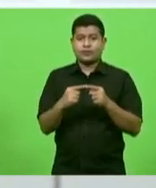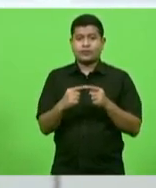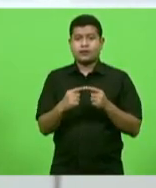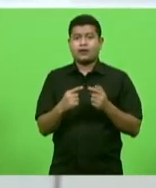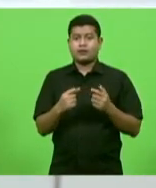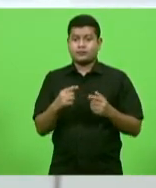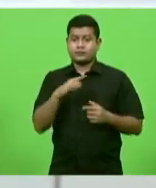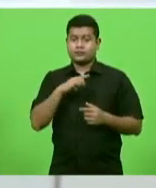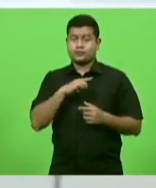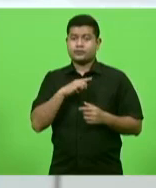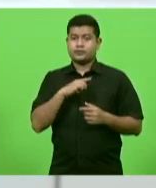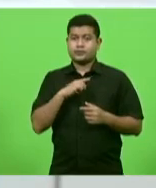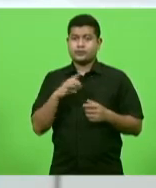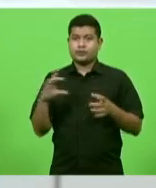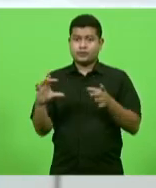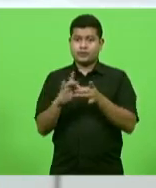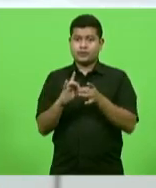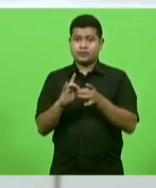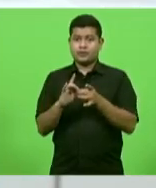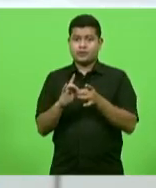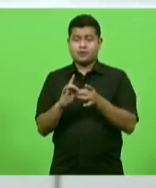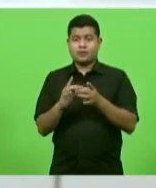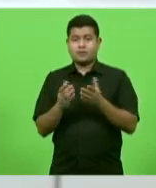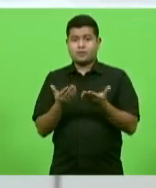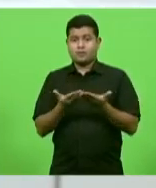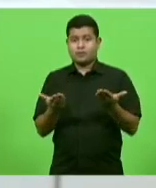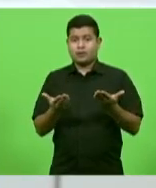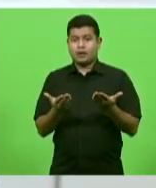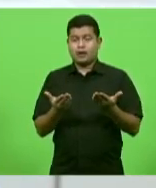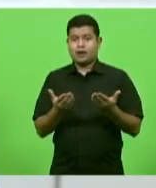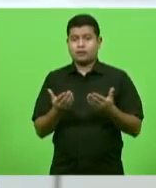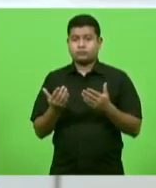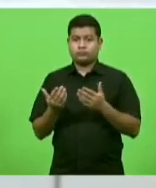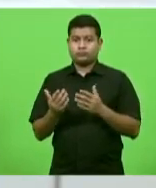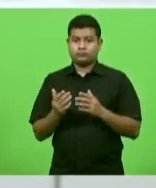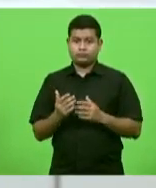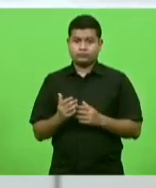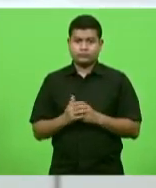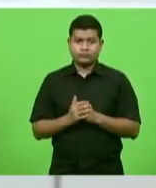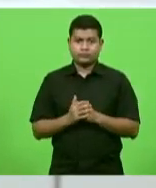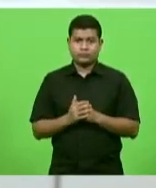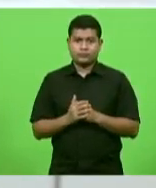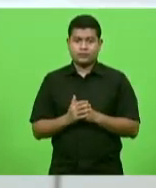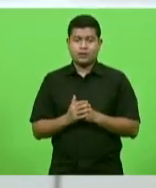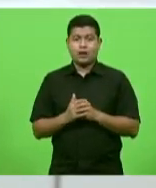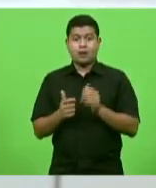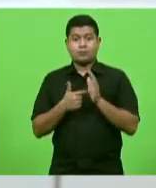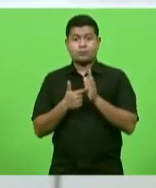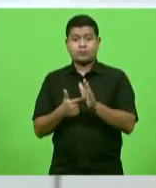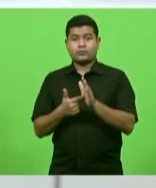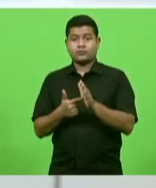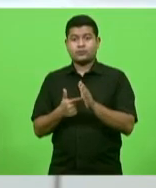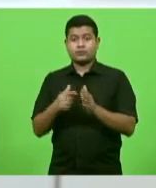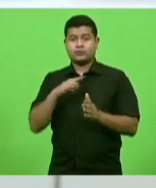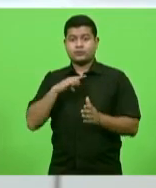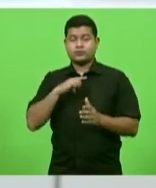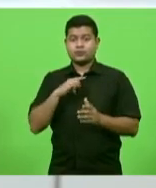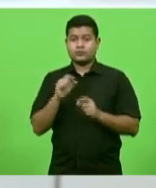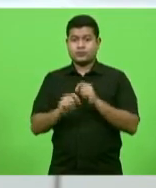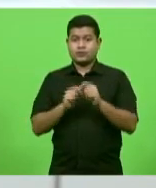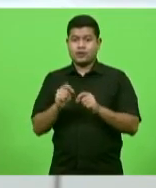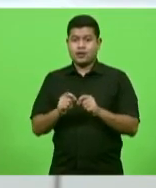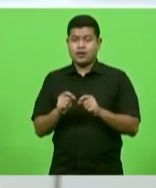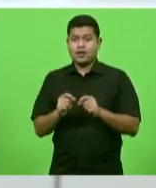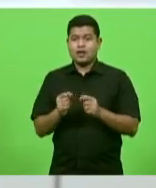a passado de qualquer lastro probatório idôneo a demonstrar a presença de indícios mínimos de autoria